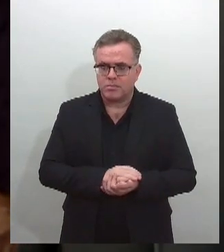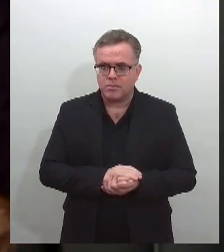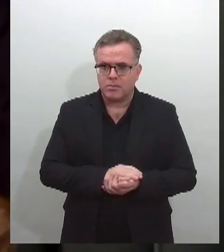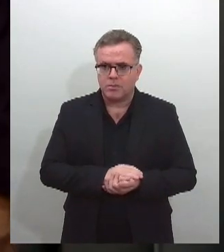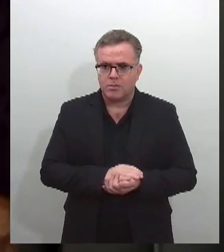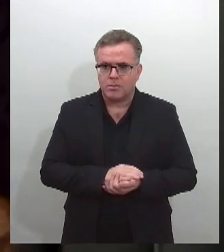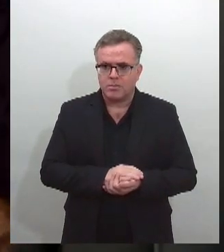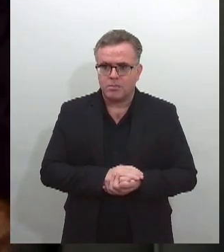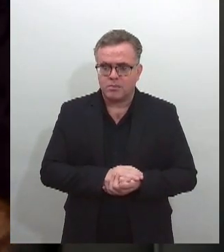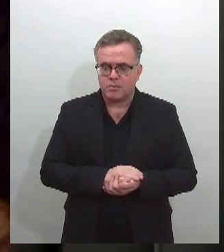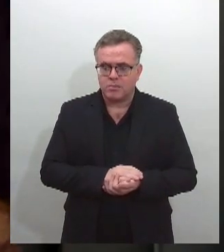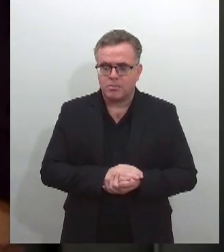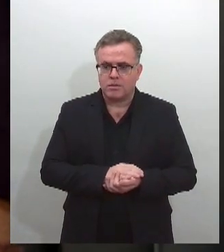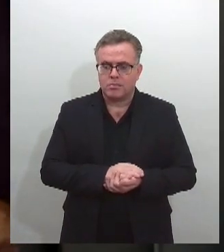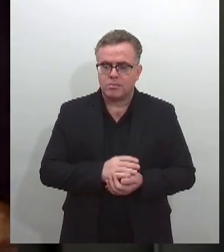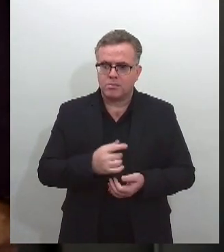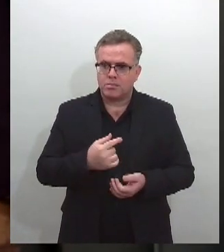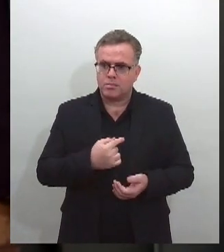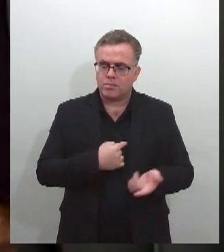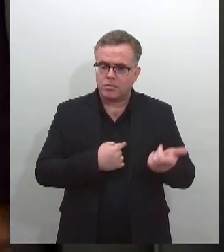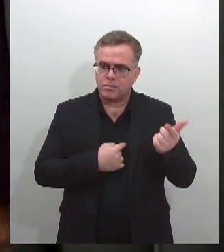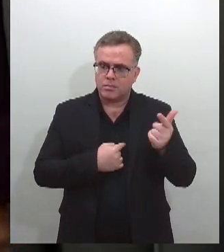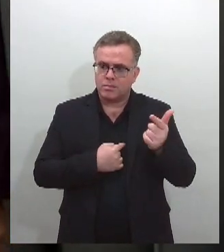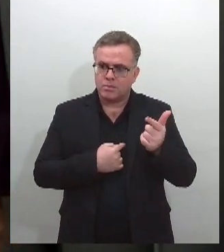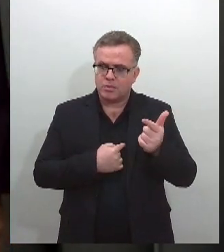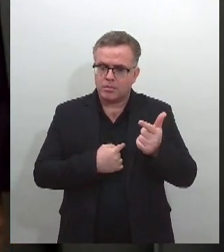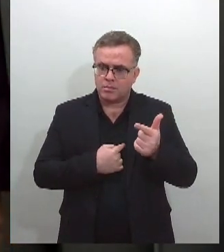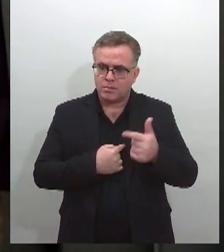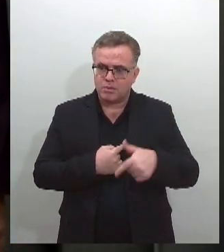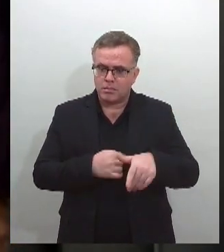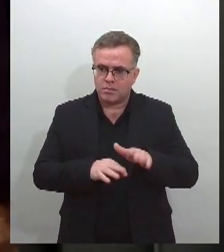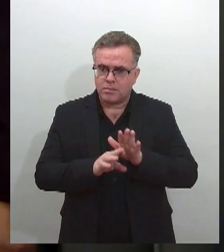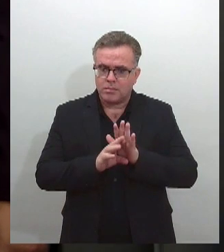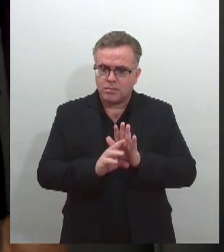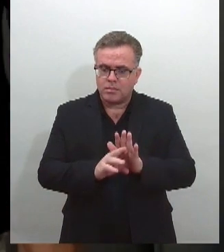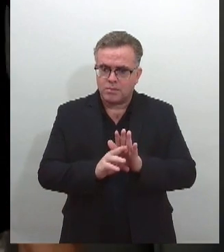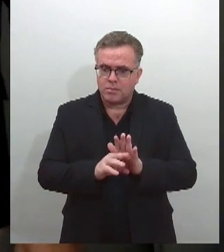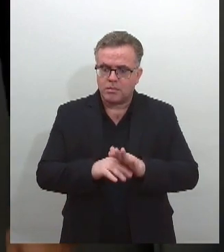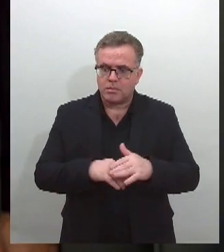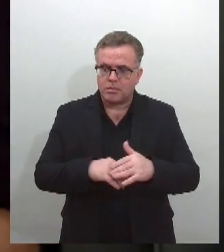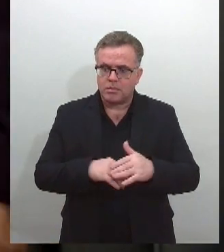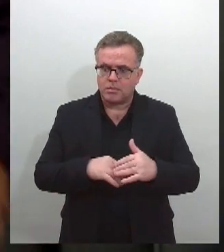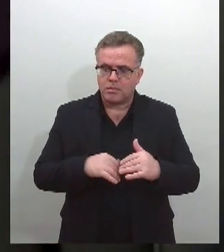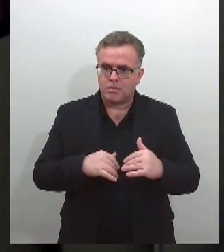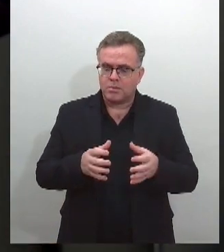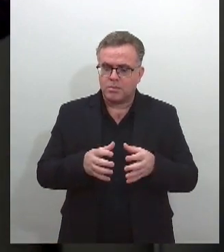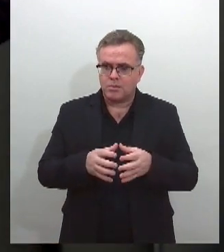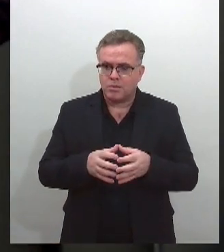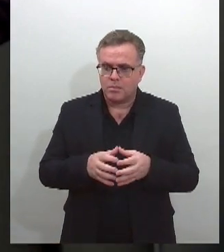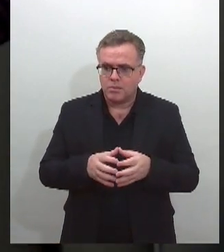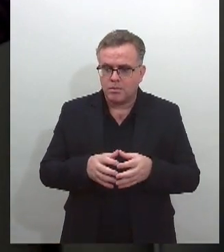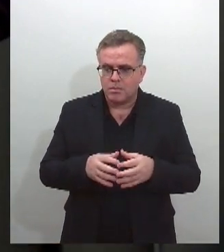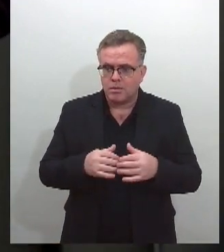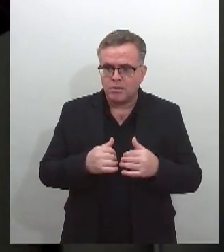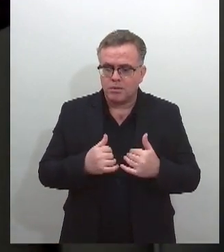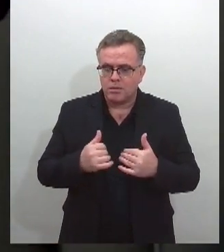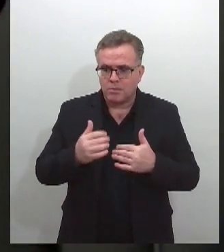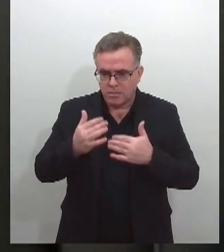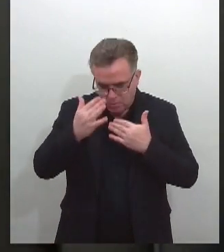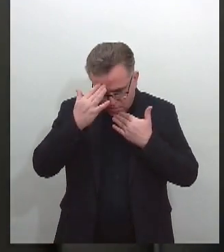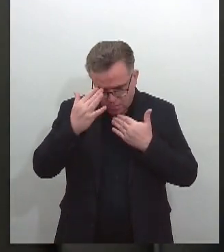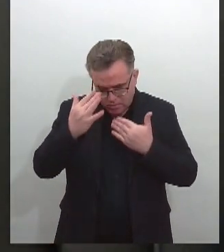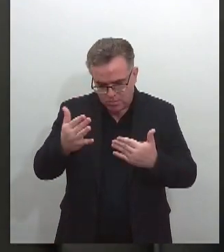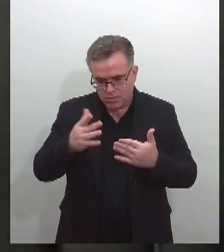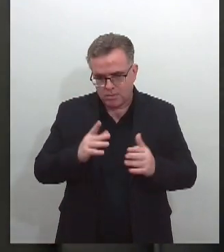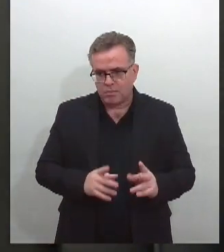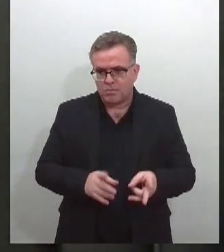E eu, mais uma vez, em nome da família de Silvia de Oliveira, Silvinha, para quem a conheceu, quero agradecer ao Grupo Vidam e